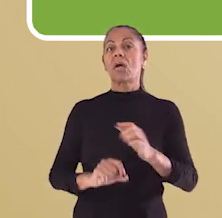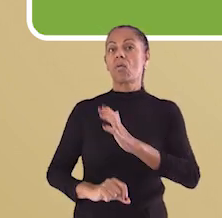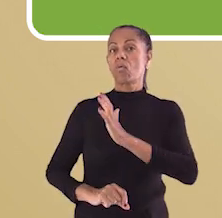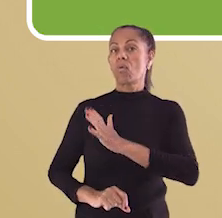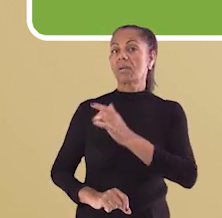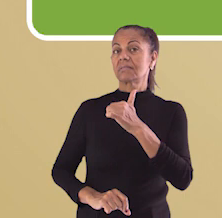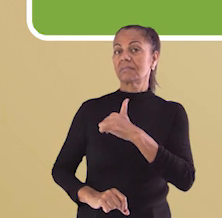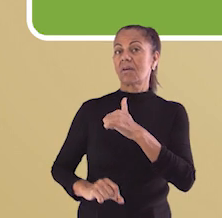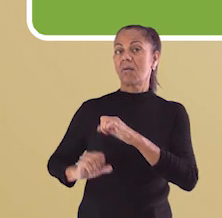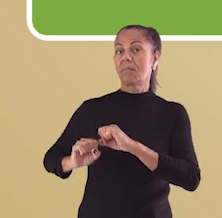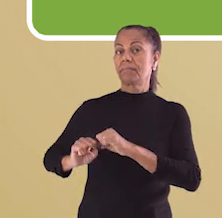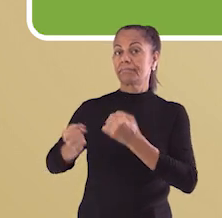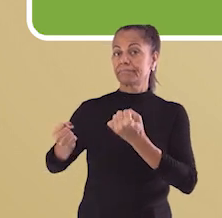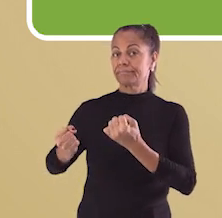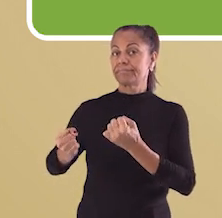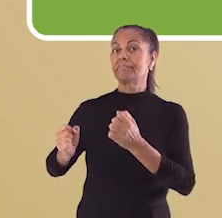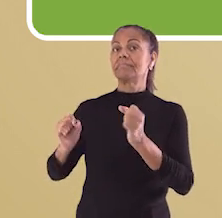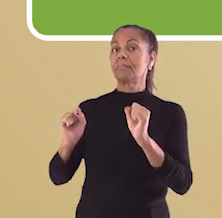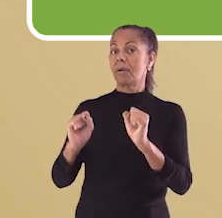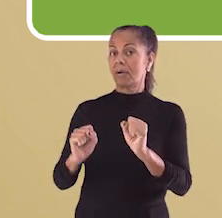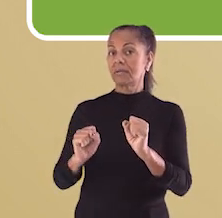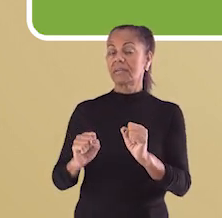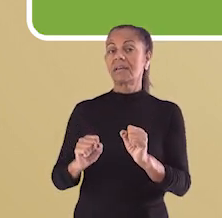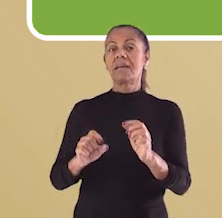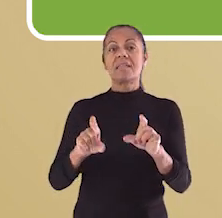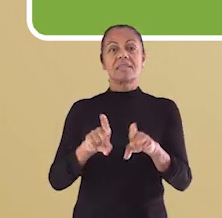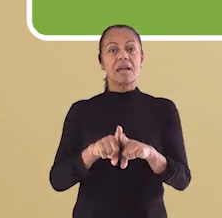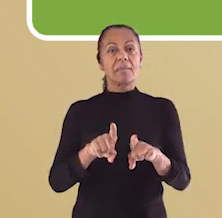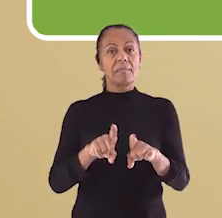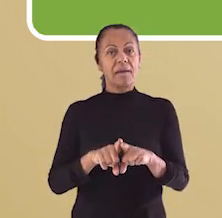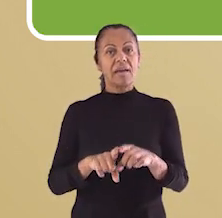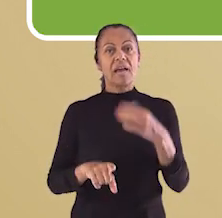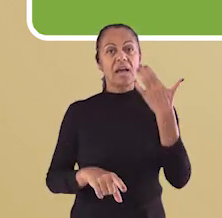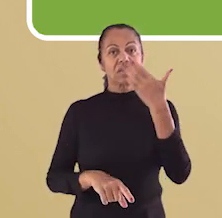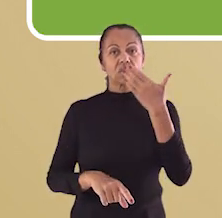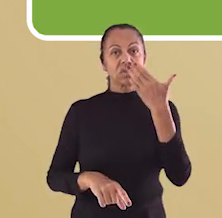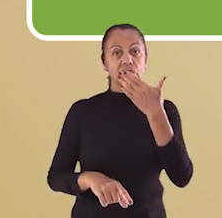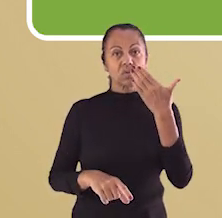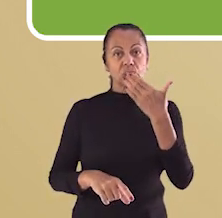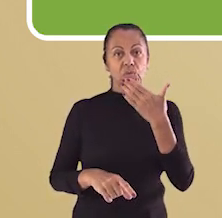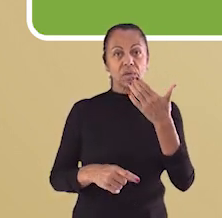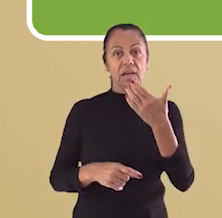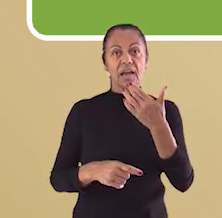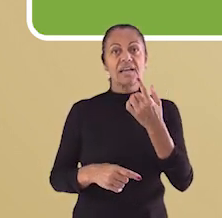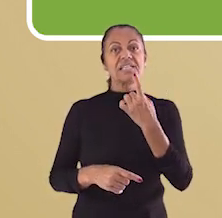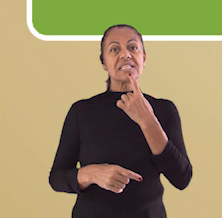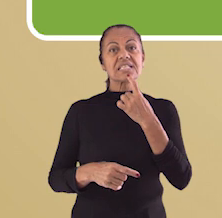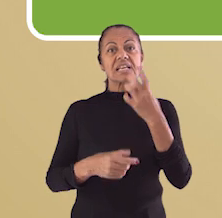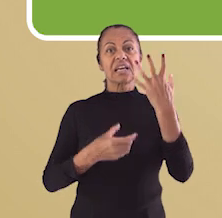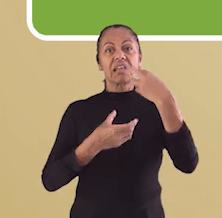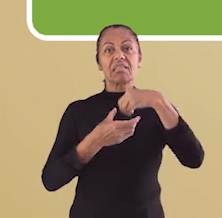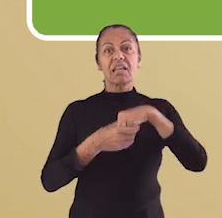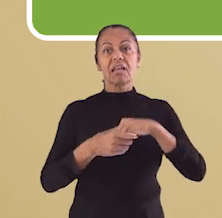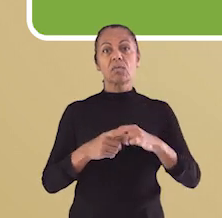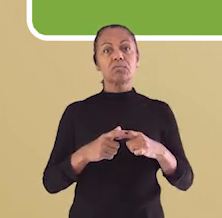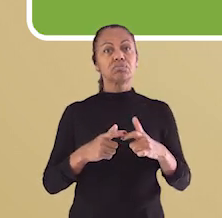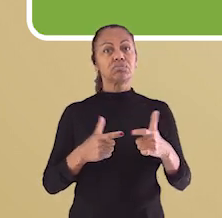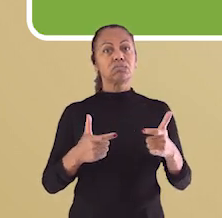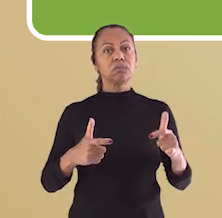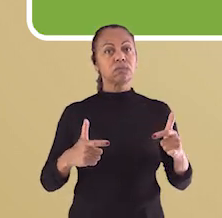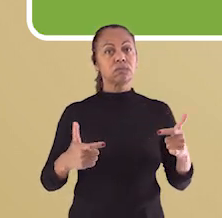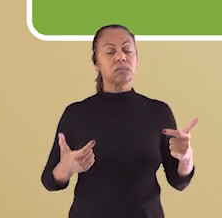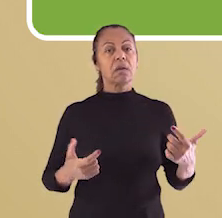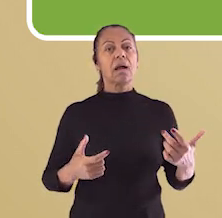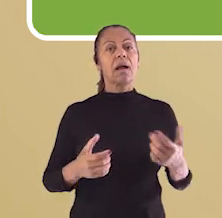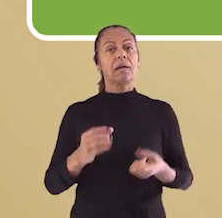de desenvolver problemas cardíacos, né, relacionados ao coração. Também diabetes, que se trata do excesso de açúcar no sangue,